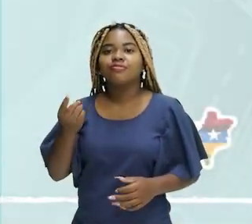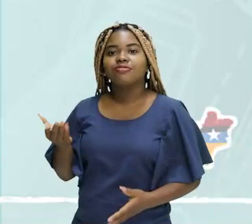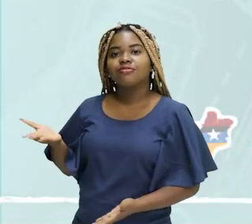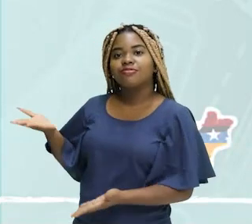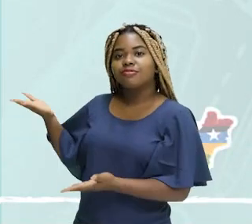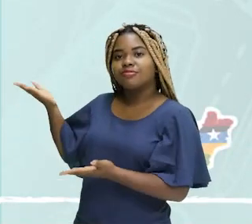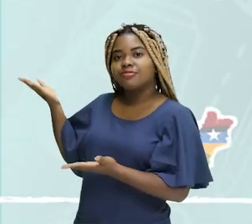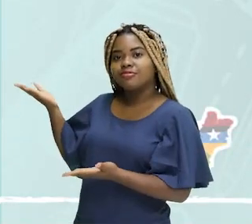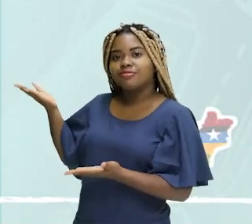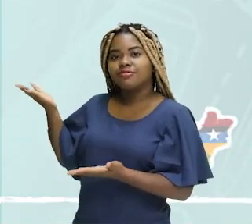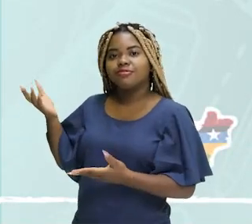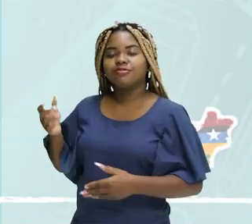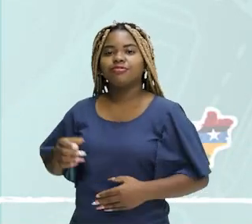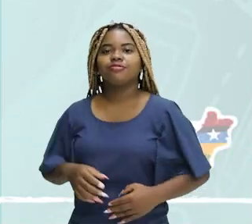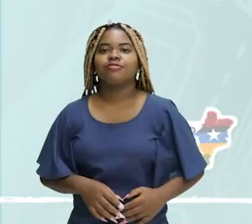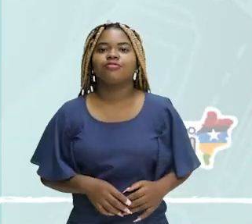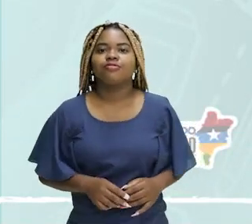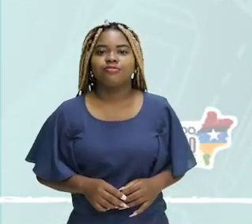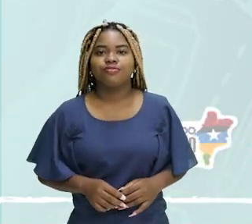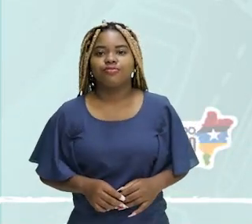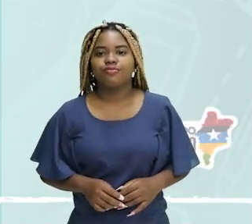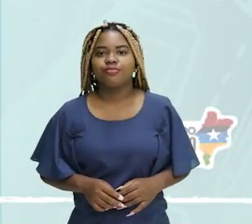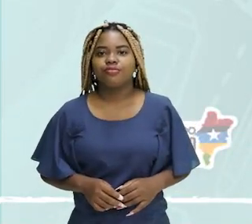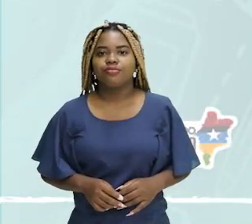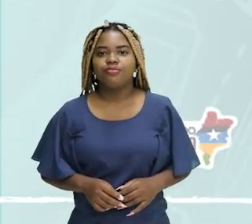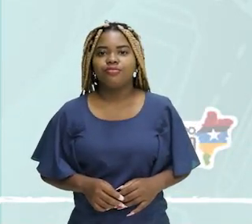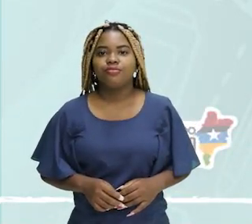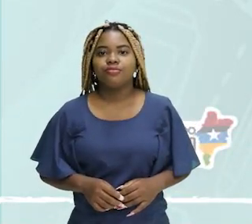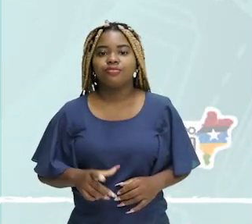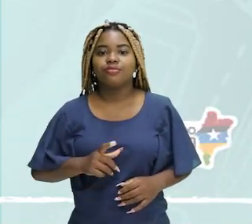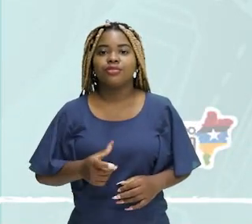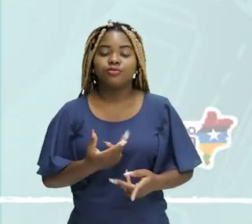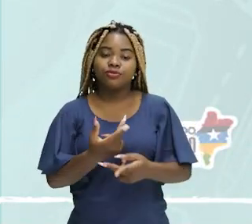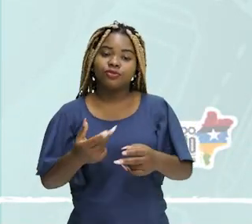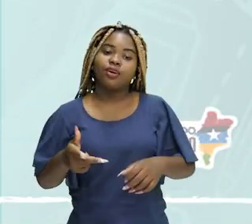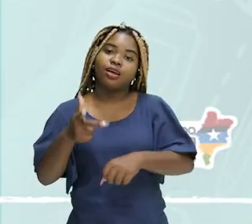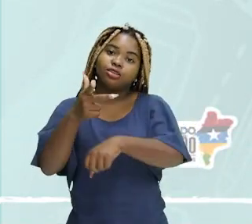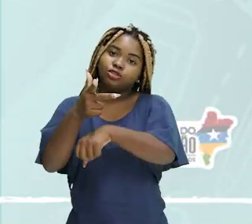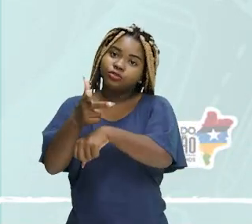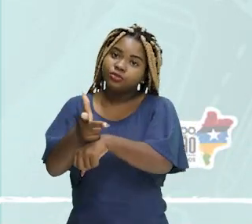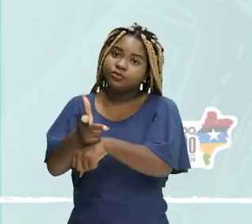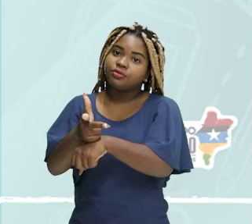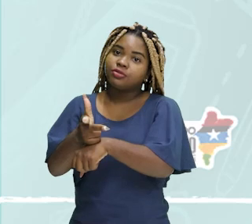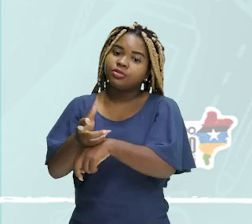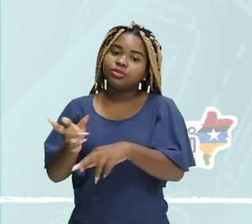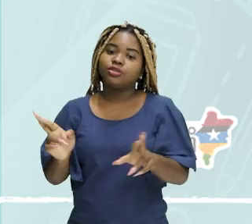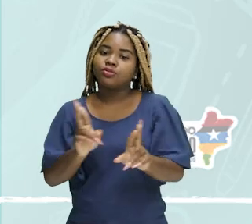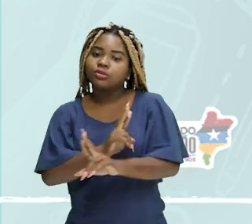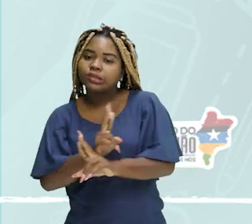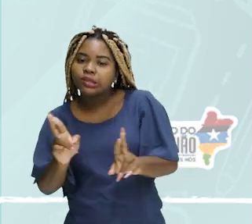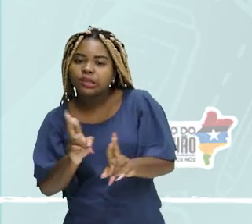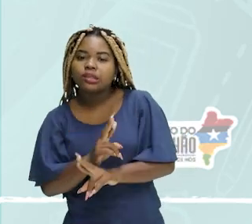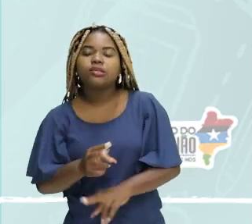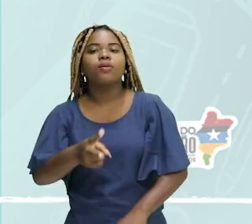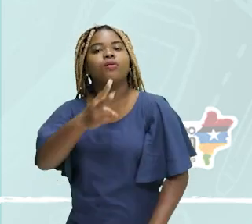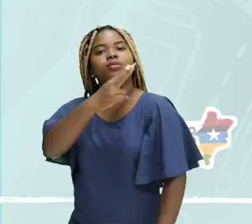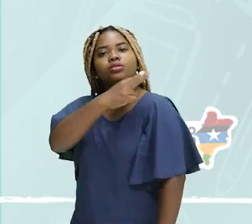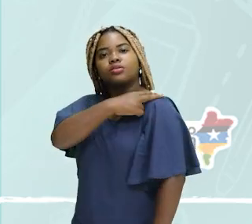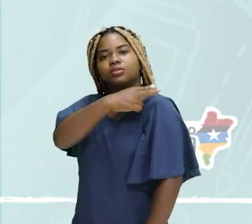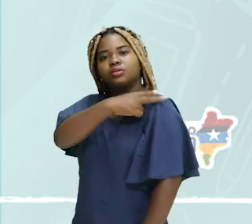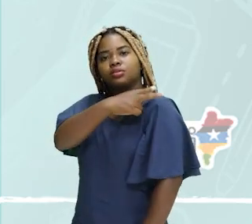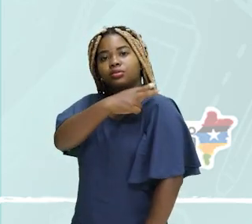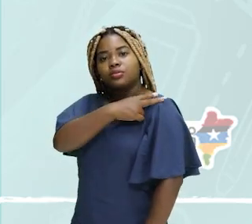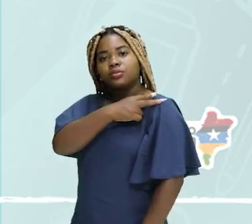Nós estamos, turma, numa série de vídeos com relação ao segundo ano do ensino médio,